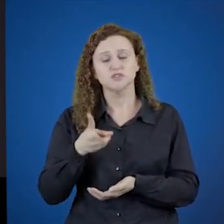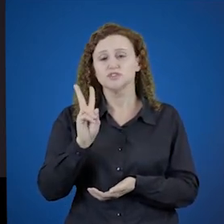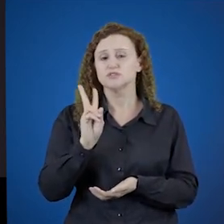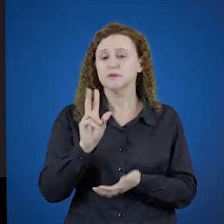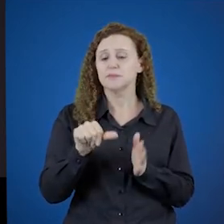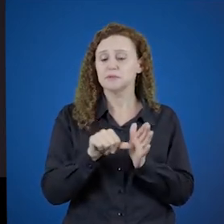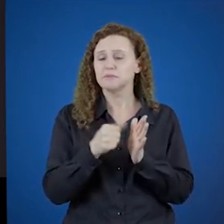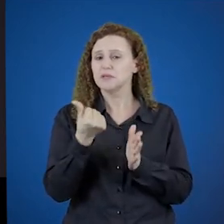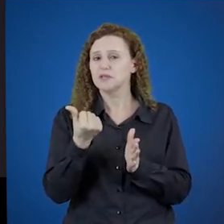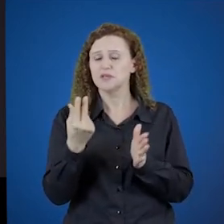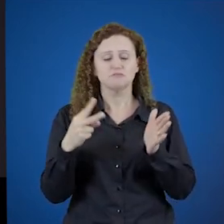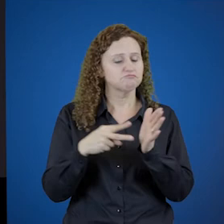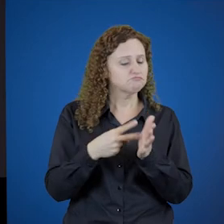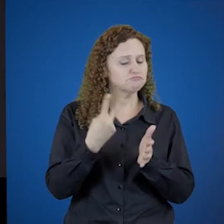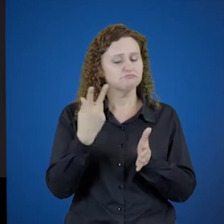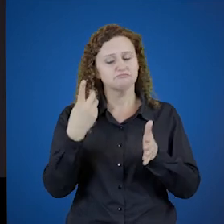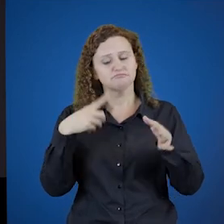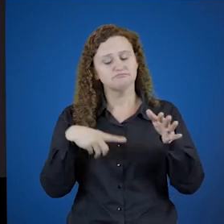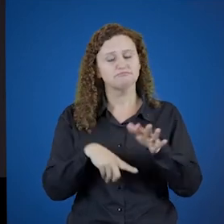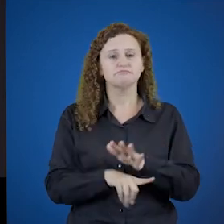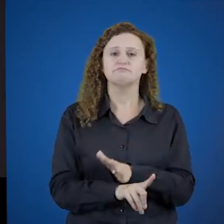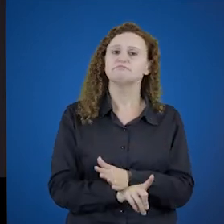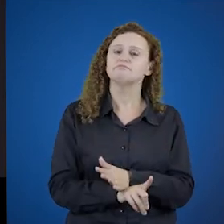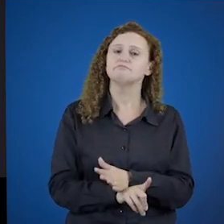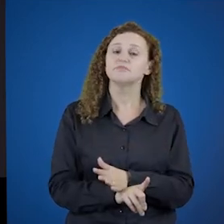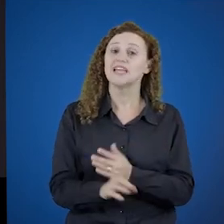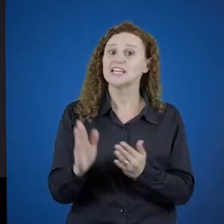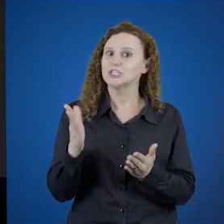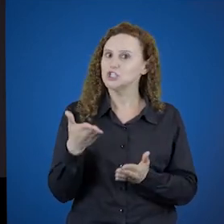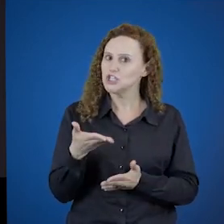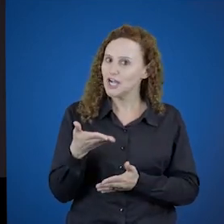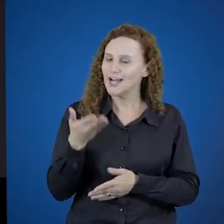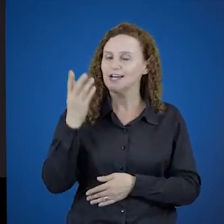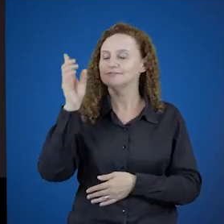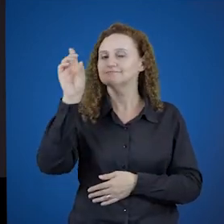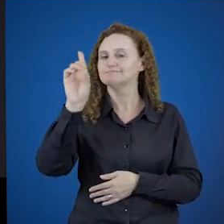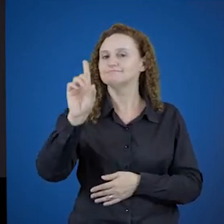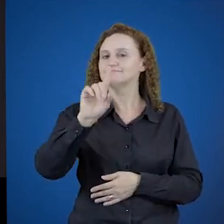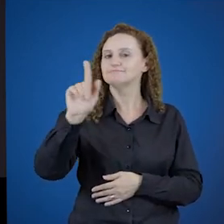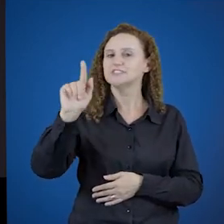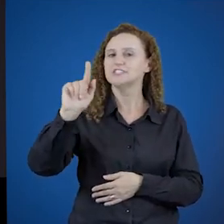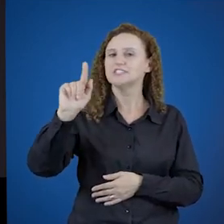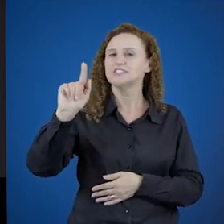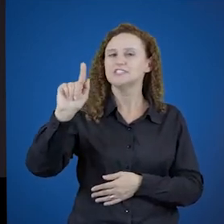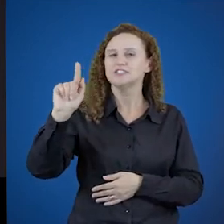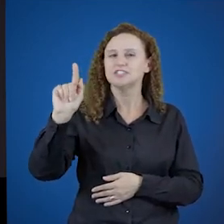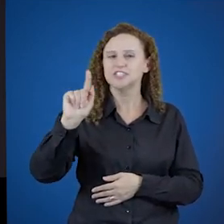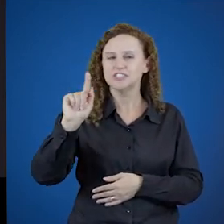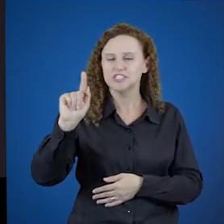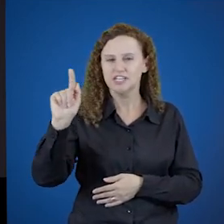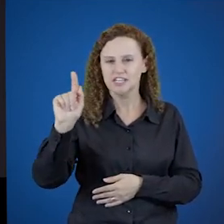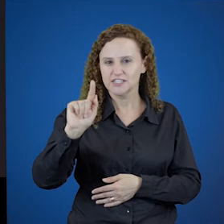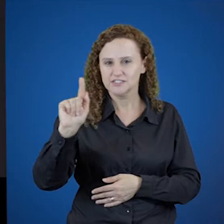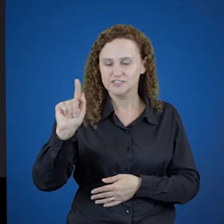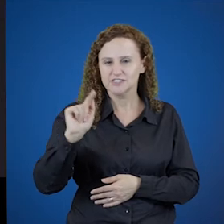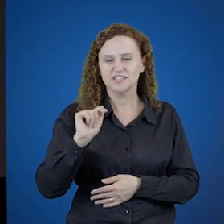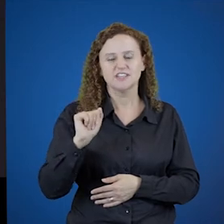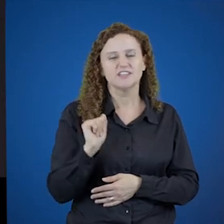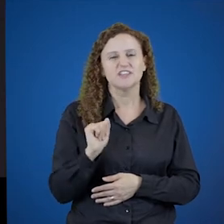forma a primeira vez que ele nação segunda declinação no genitivo ficaria